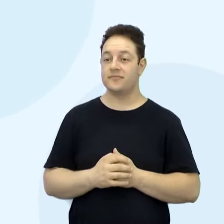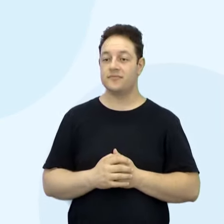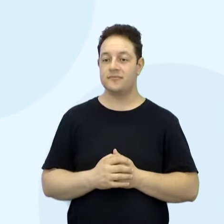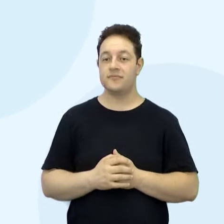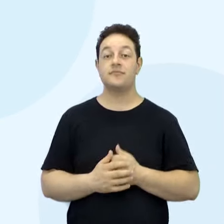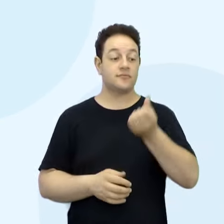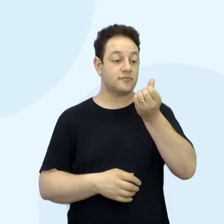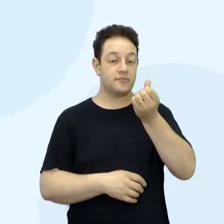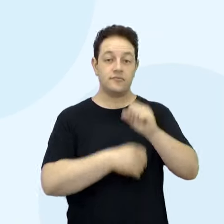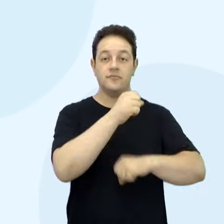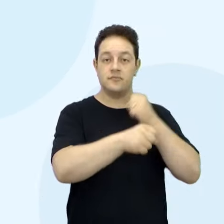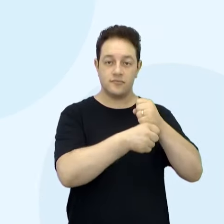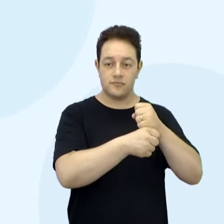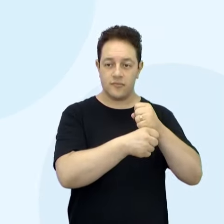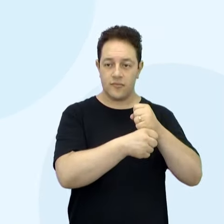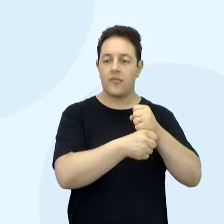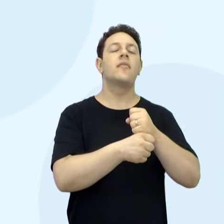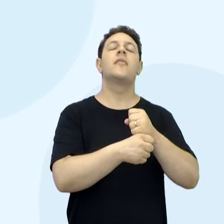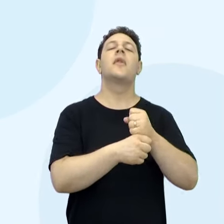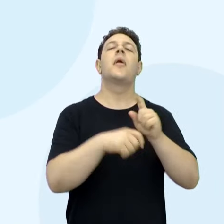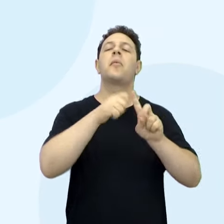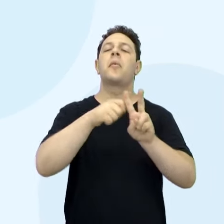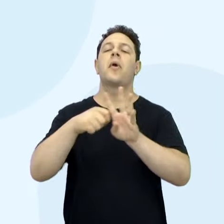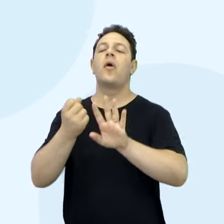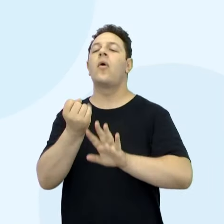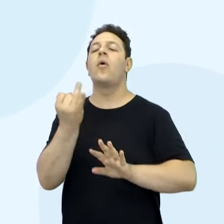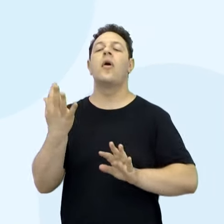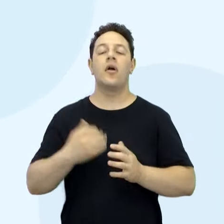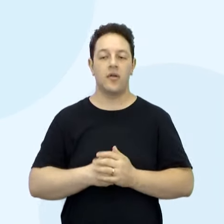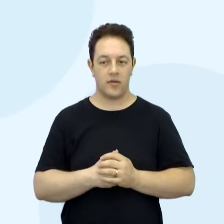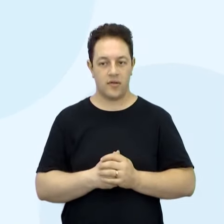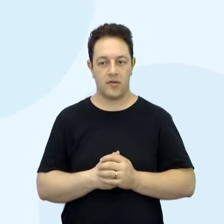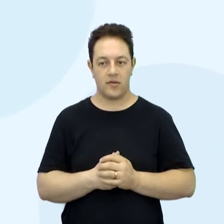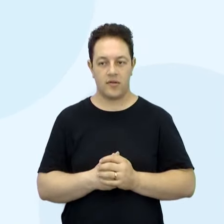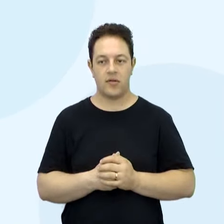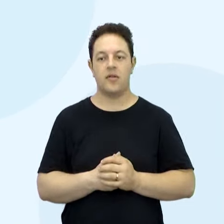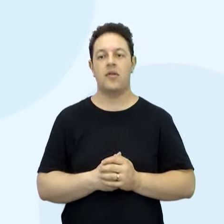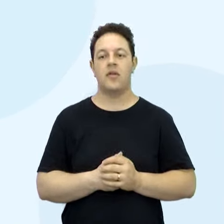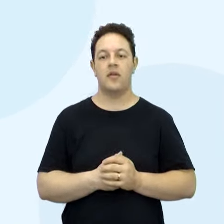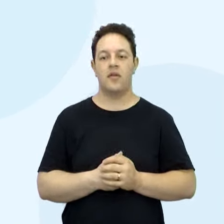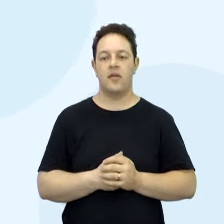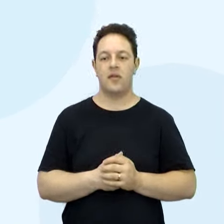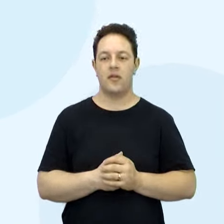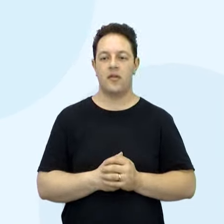E 6 anos, quantos meses tem, né? 6 anos, quantos meses tem?